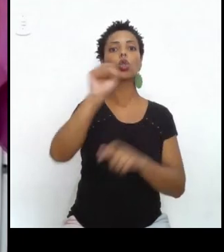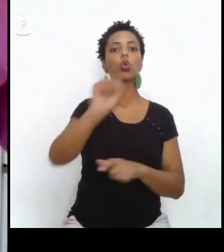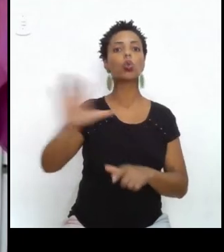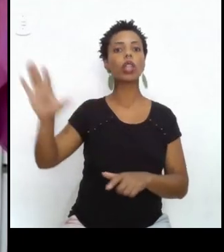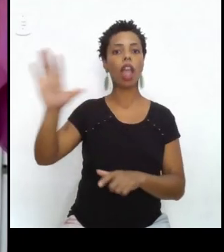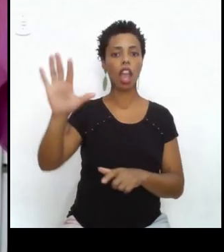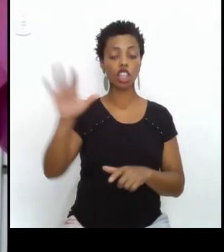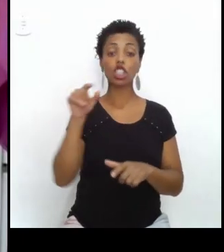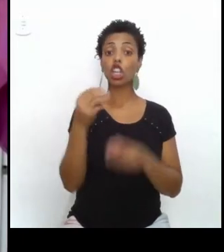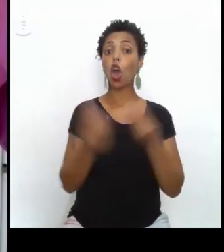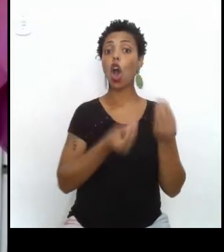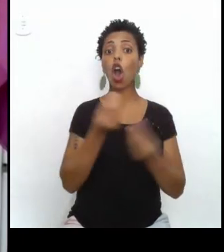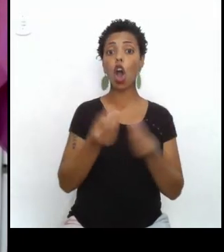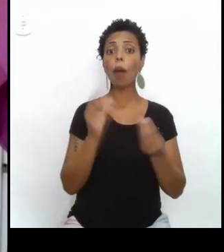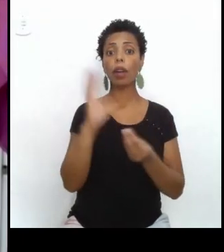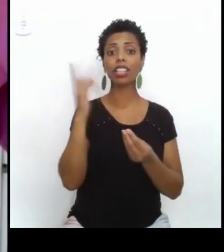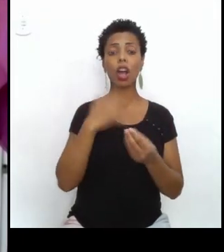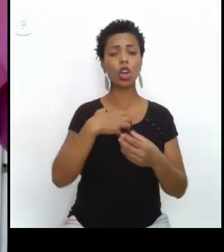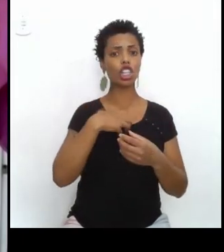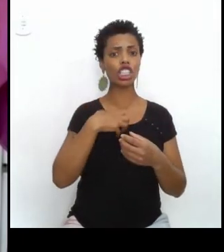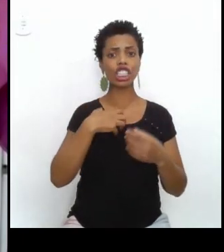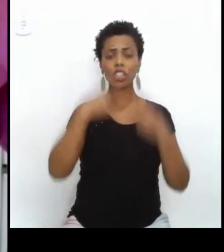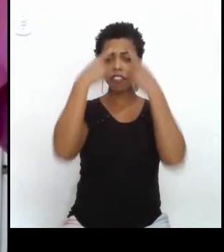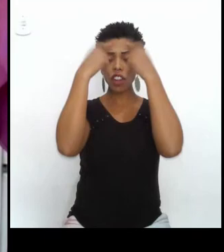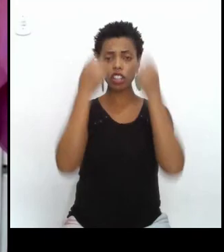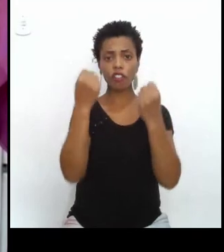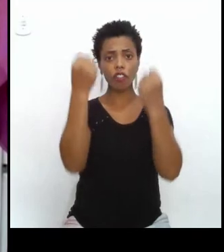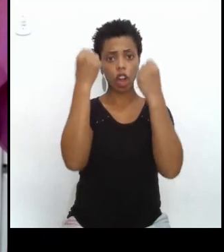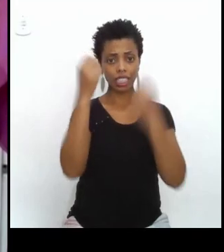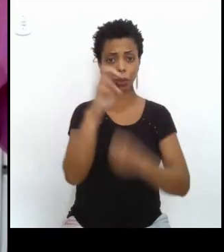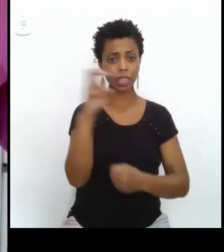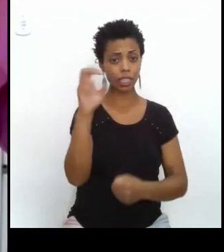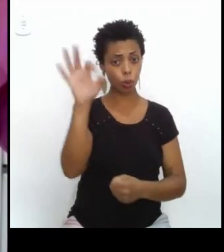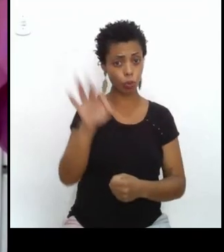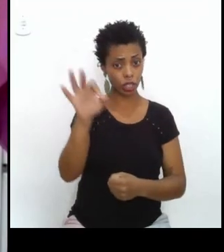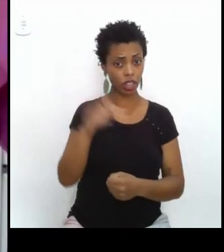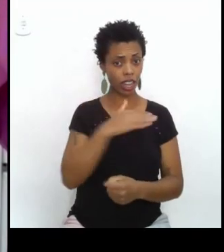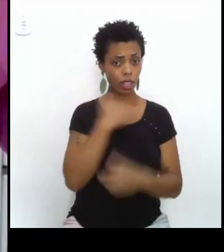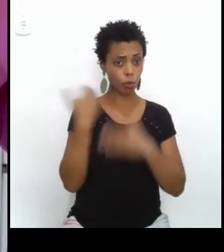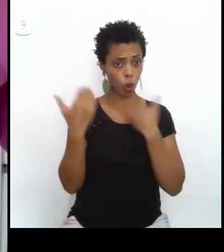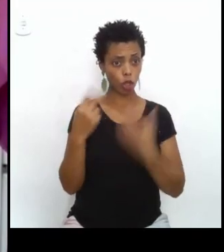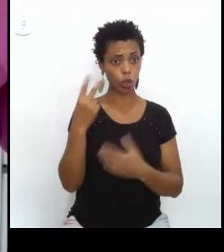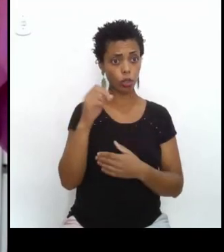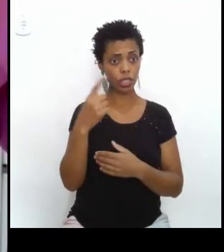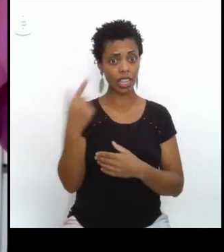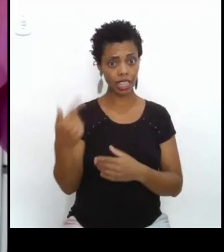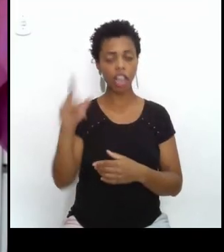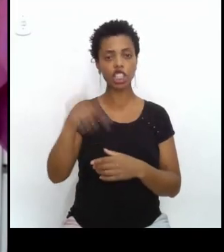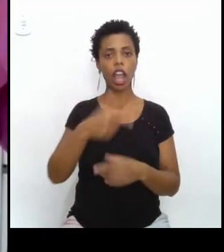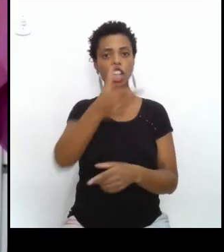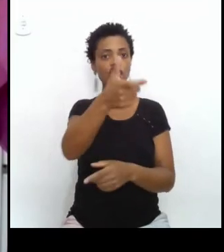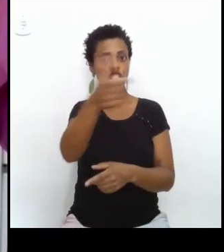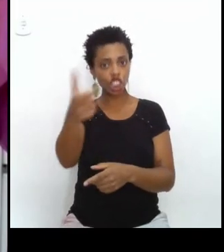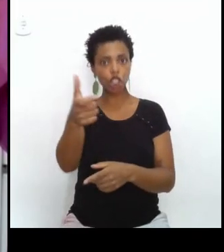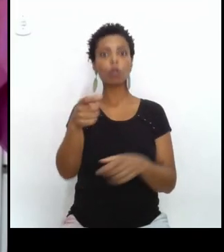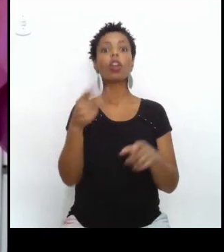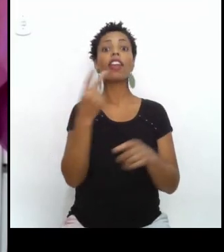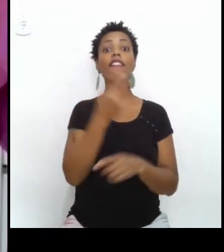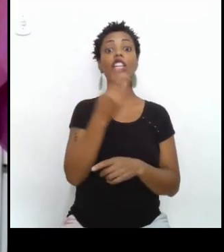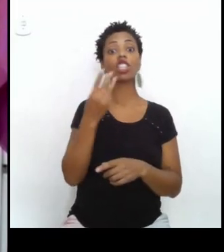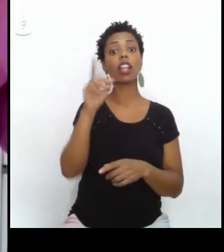forma brutal 55 por cento das mortes 2017 foram por tiros de arma de fogo e 23 por facadas